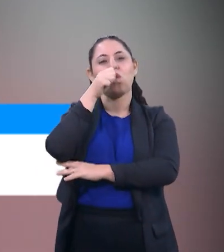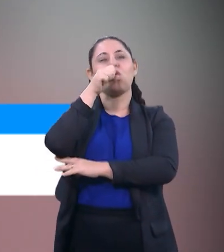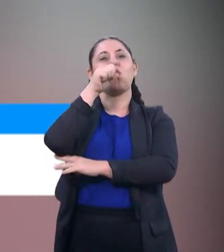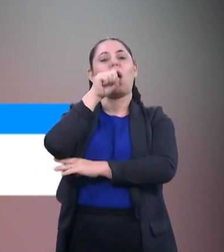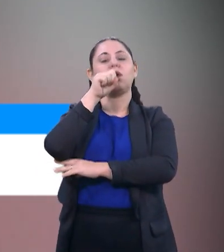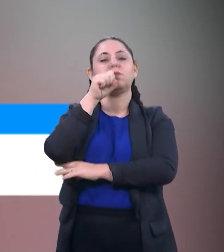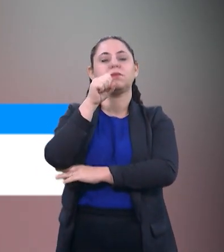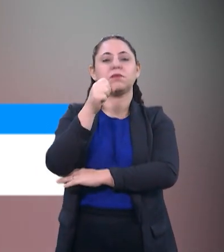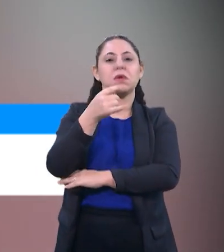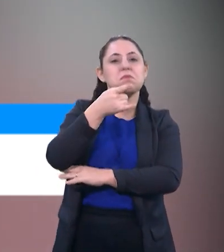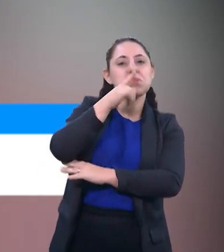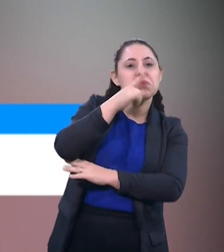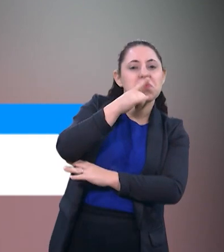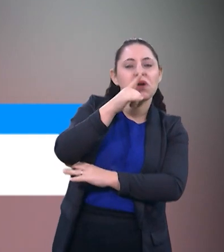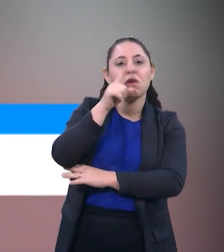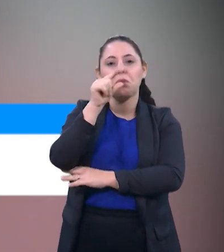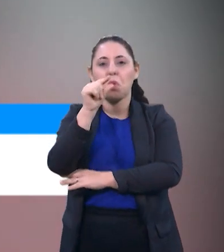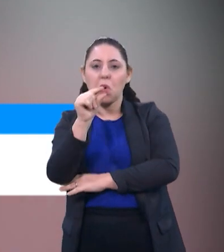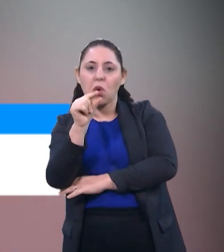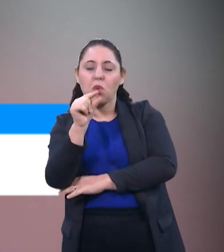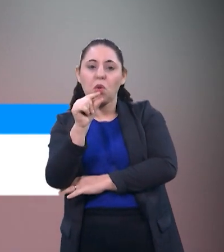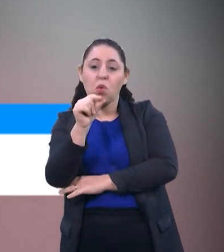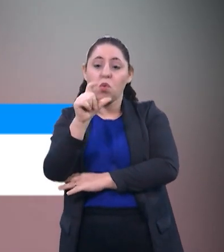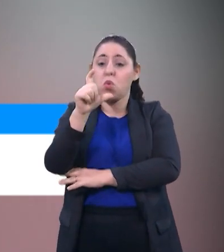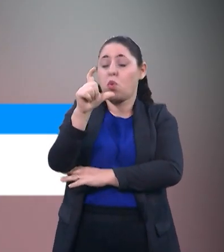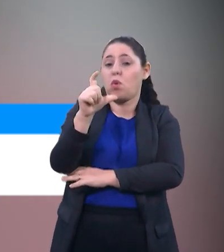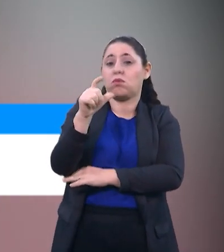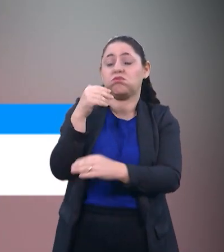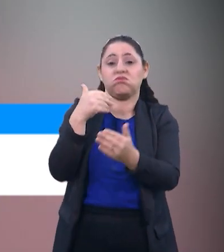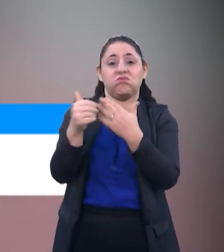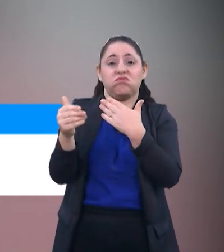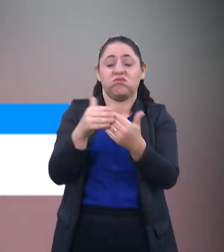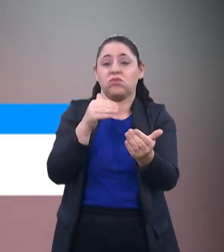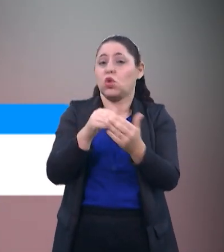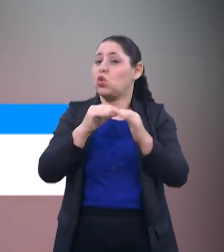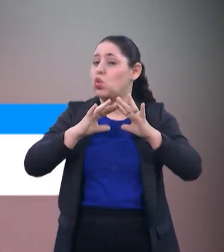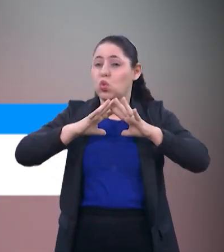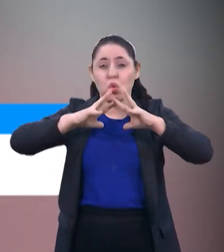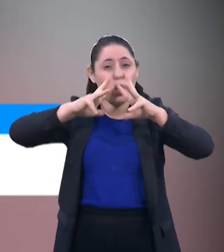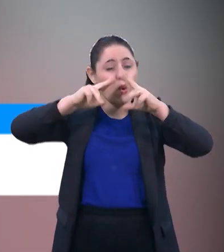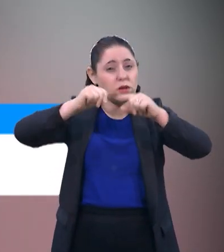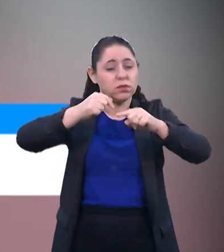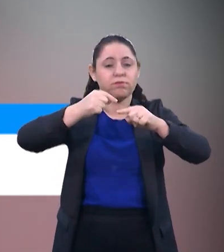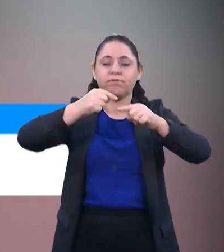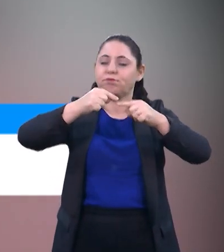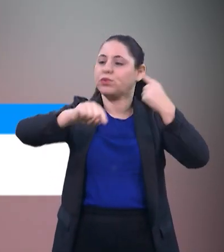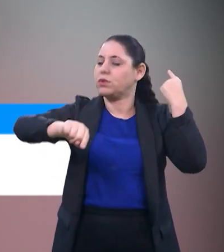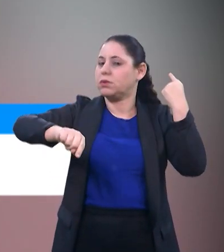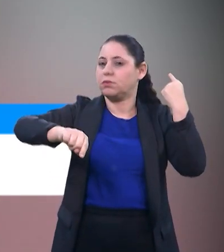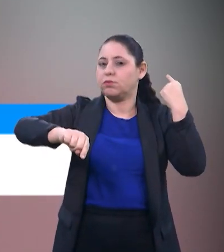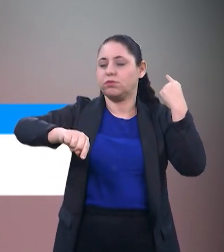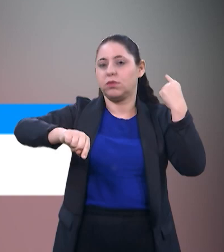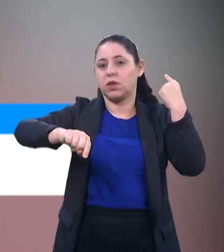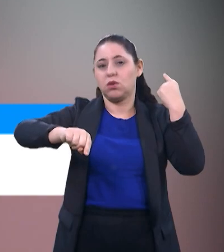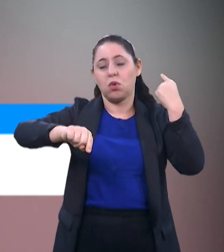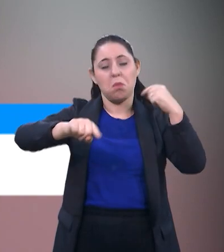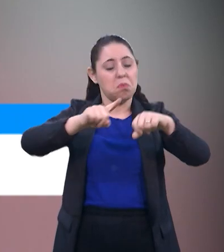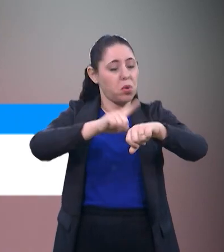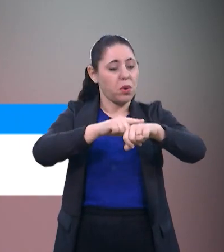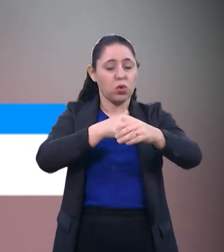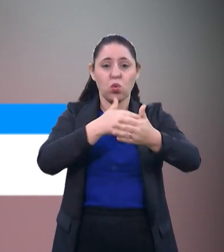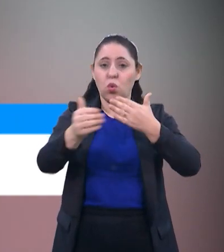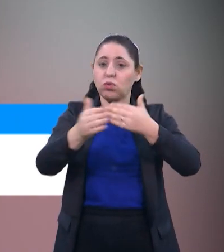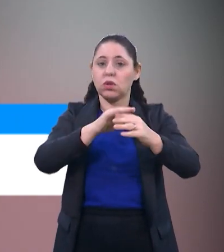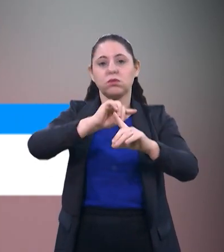bebida alcoólica, ou qualquer que seja, mesmo em pequenas quantidades, elas são totalmente contraindicadas em